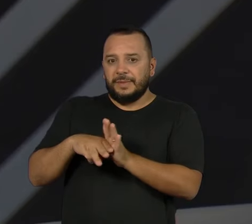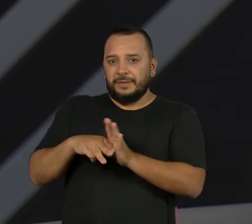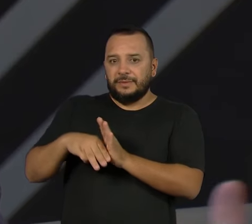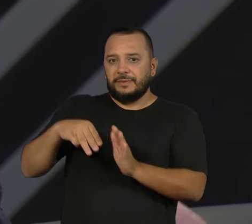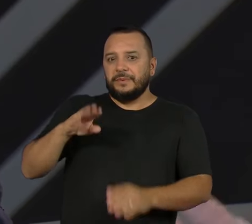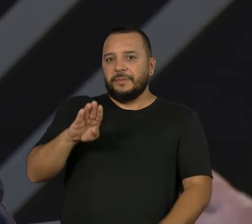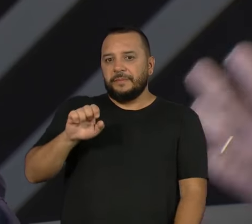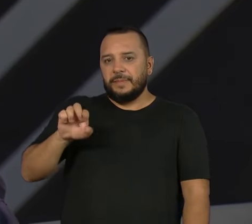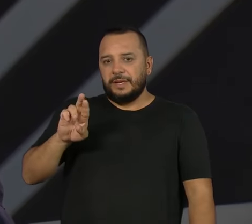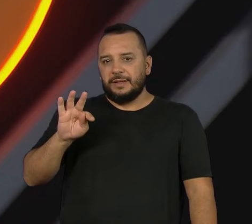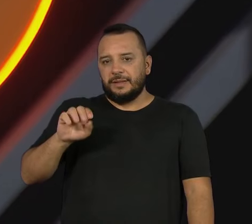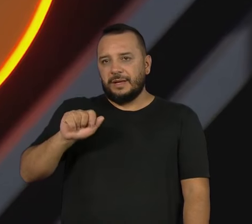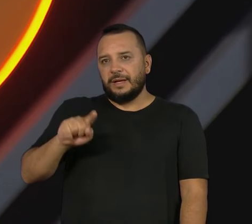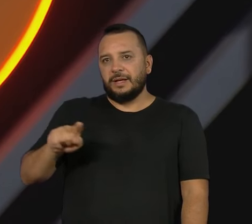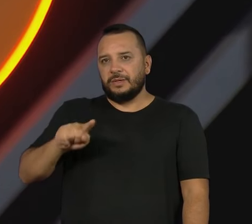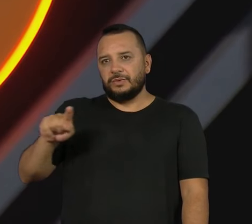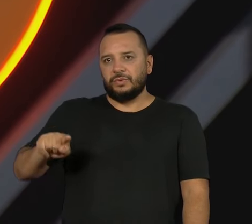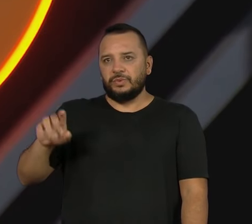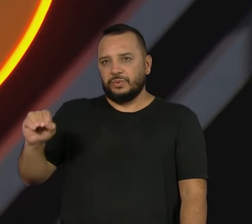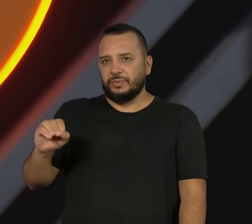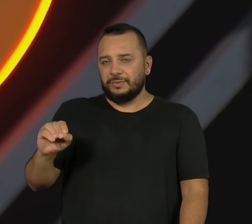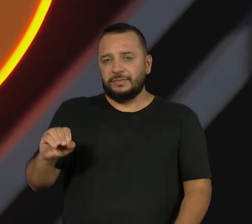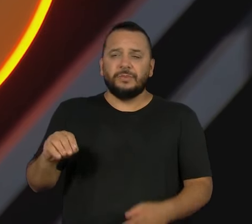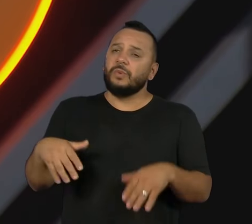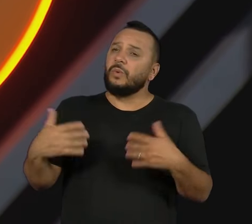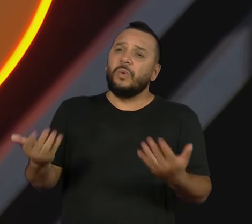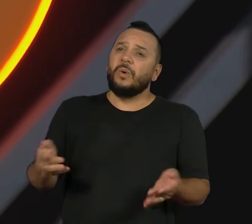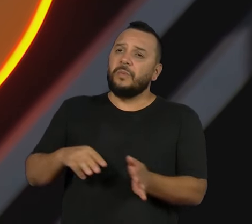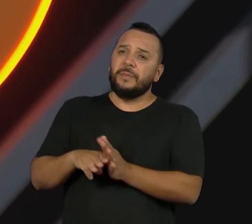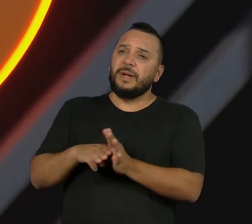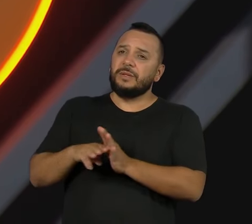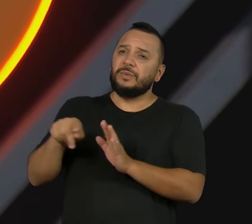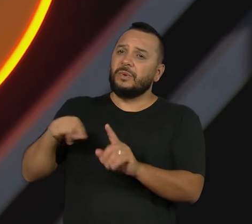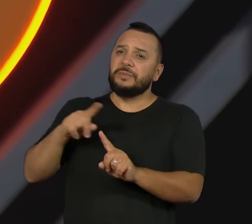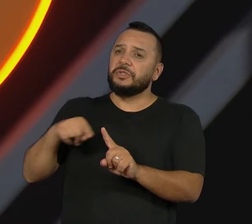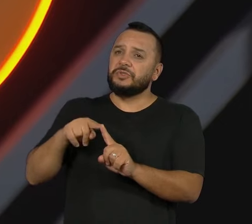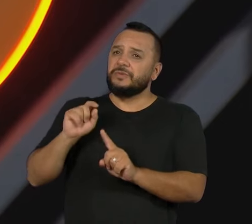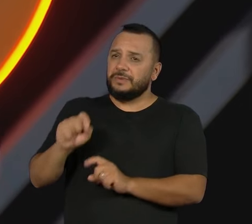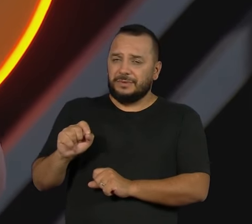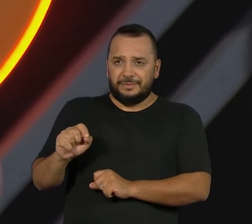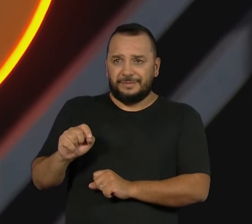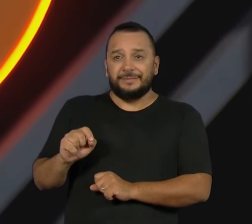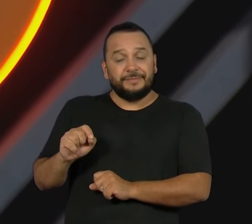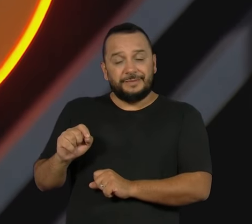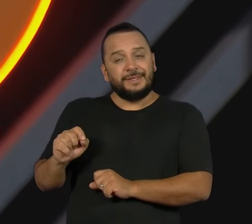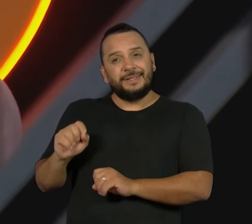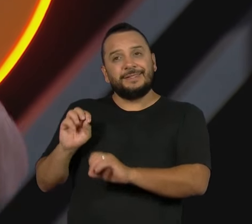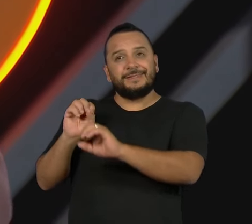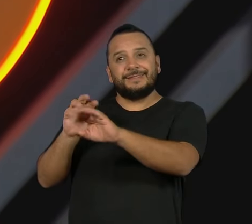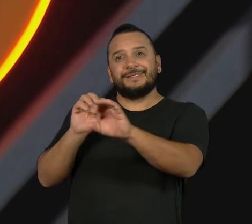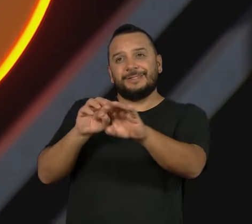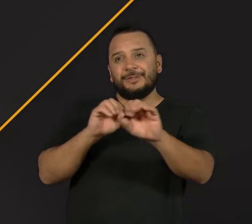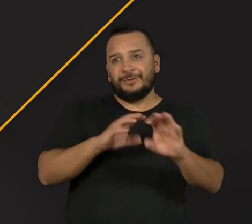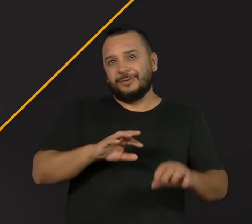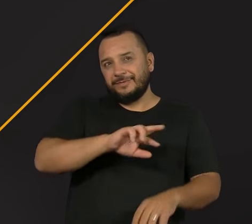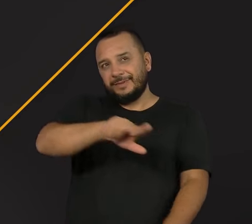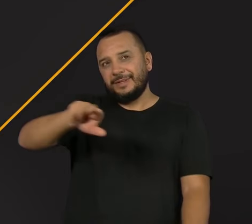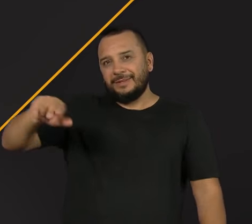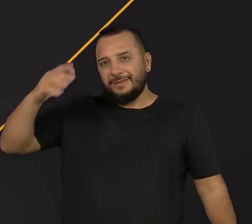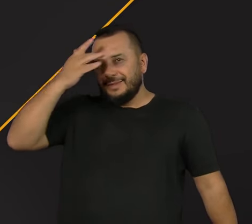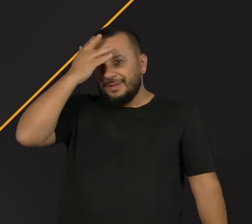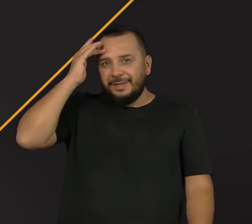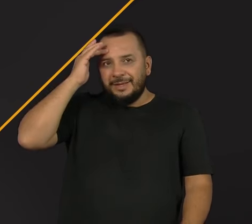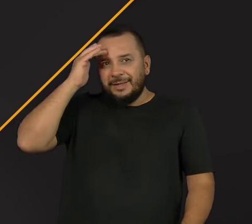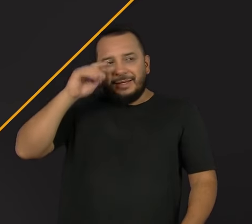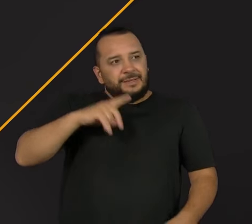Bertazzo. Então, em que consiste esse método que fez feliz tanta gente?